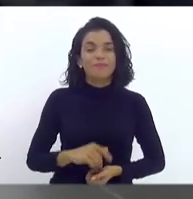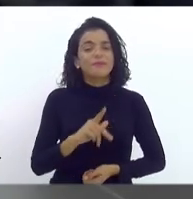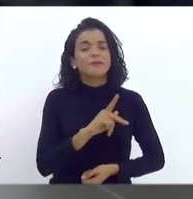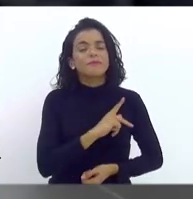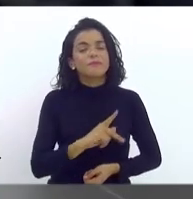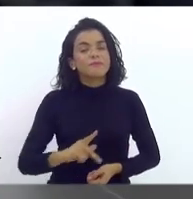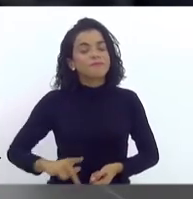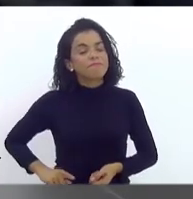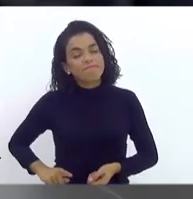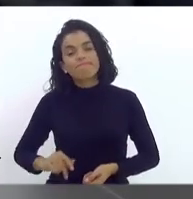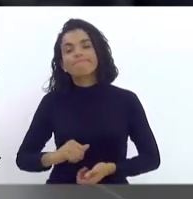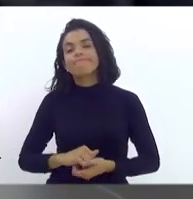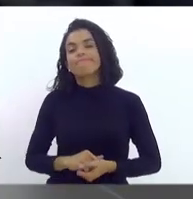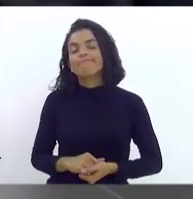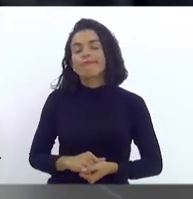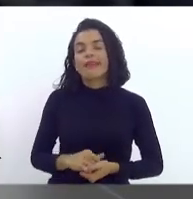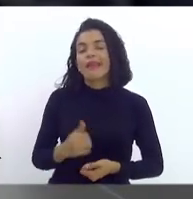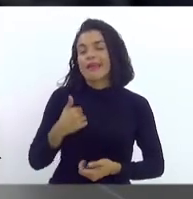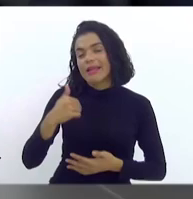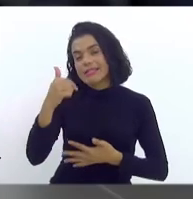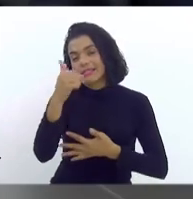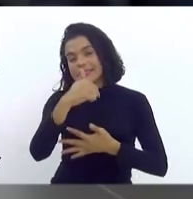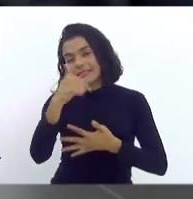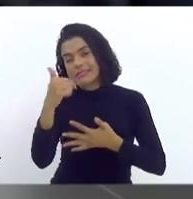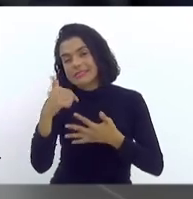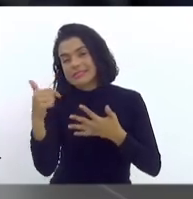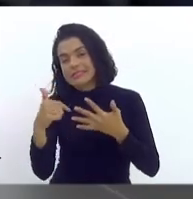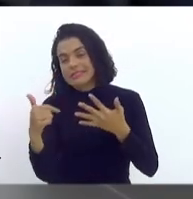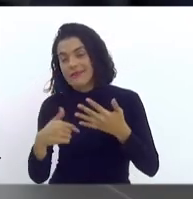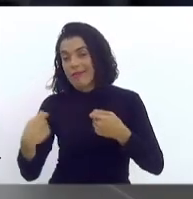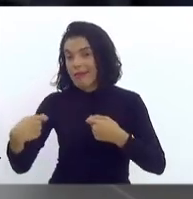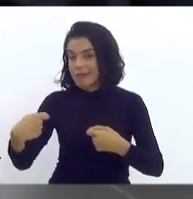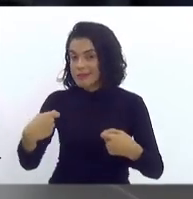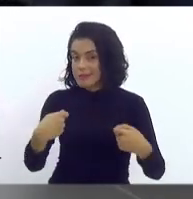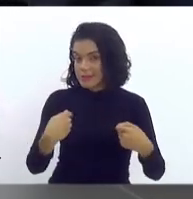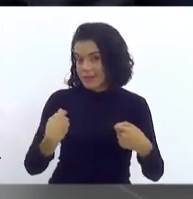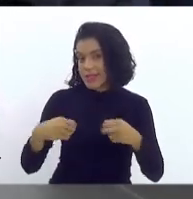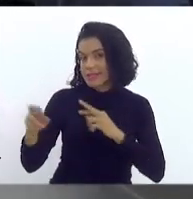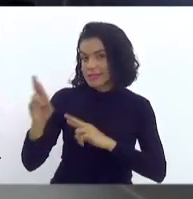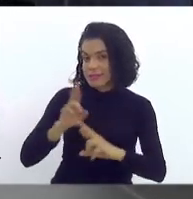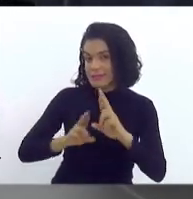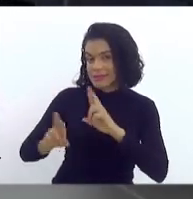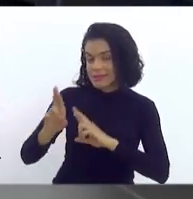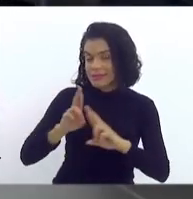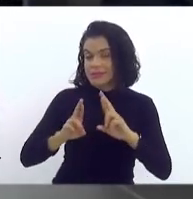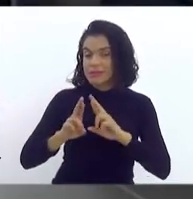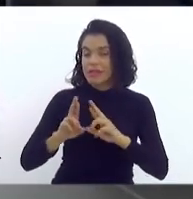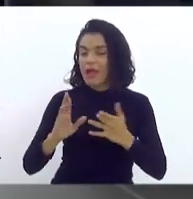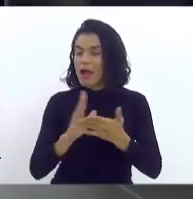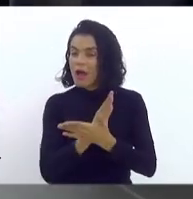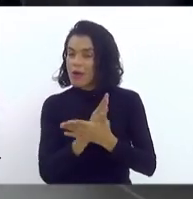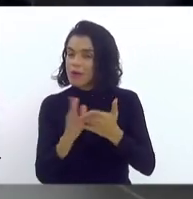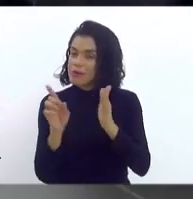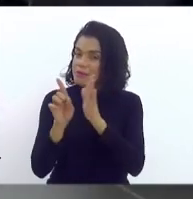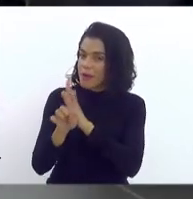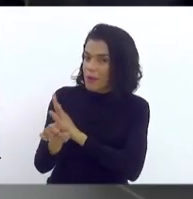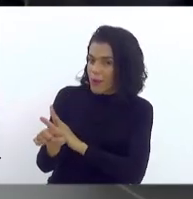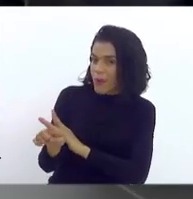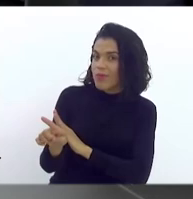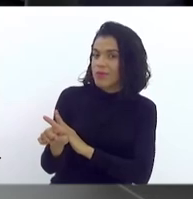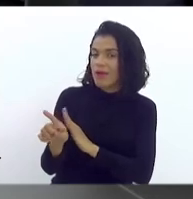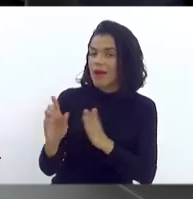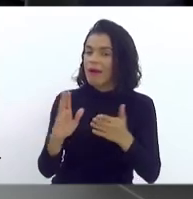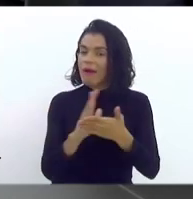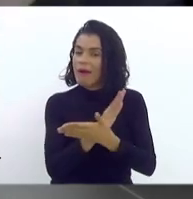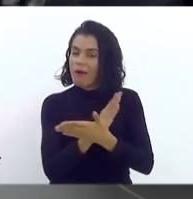Presidente, eu venho aqui porque são várias demandas que nós temos aqui. E algumas perguntas eu vou fazer, outras perguntas